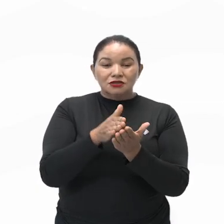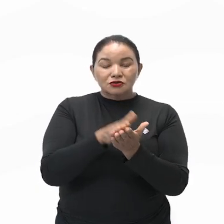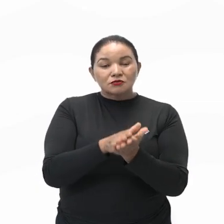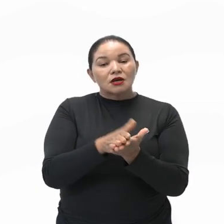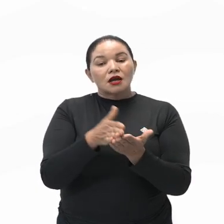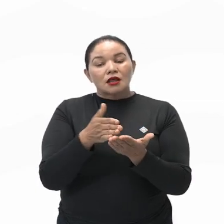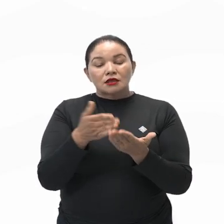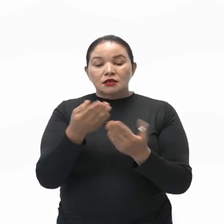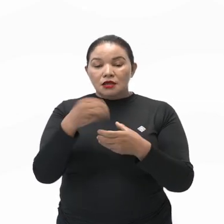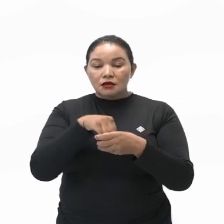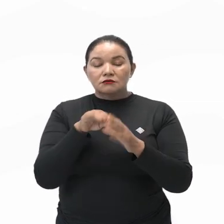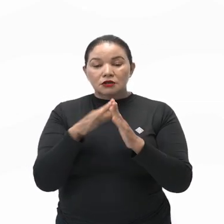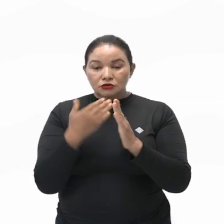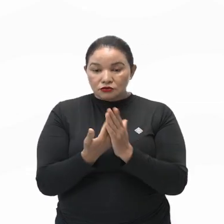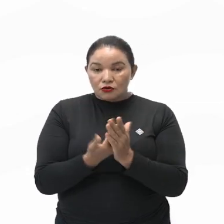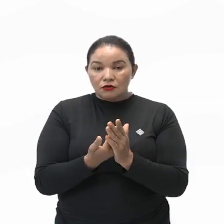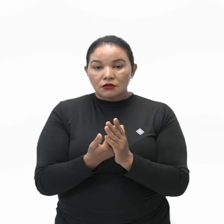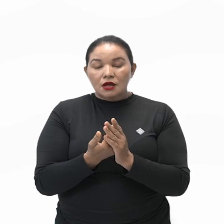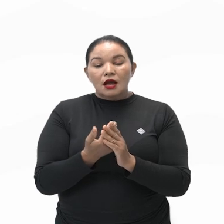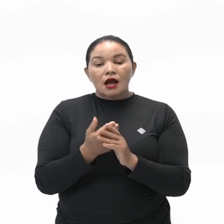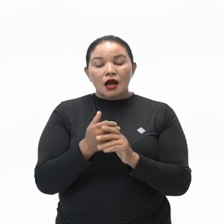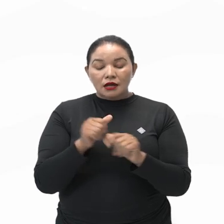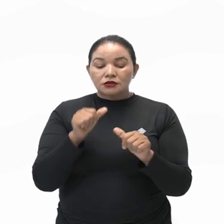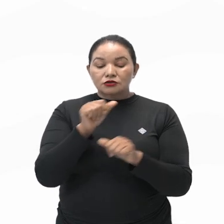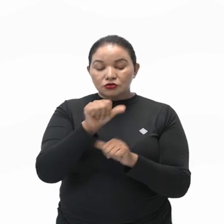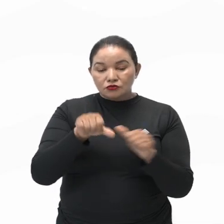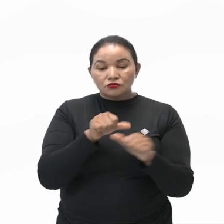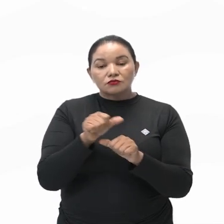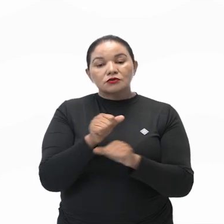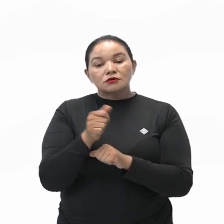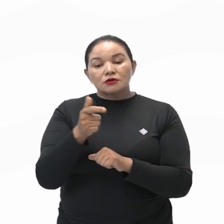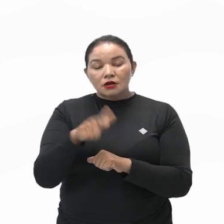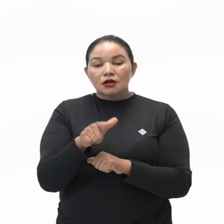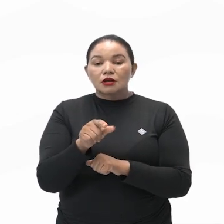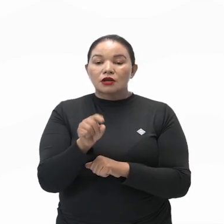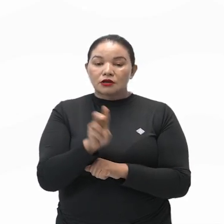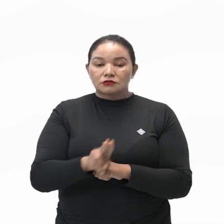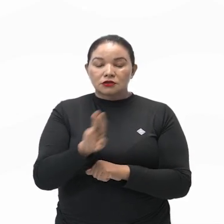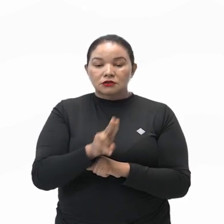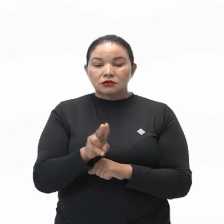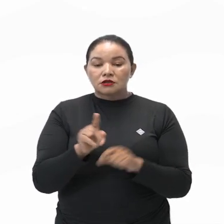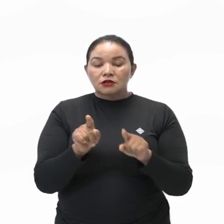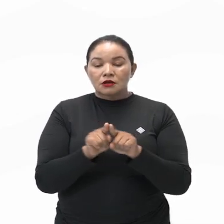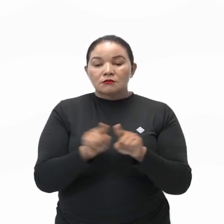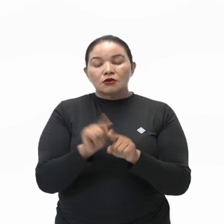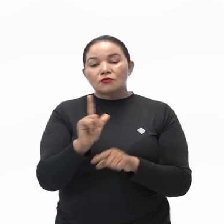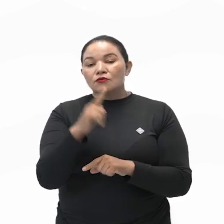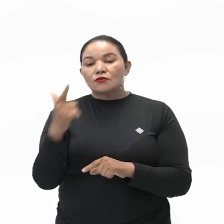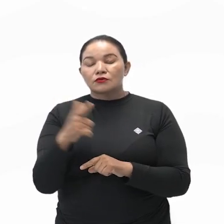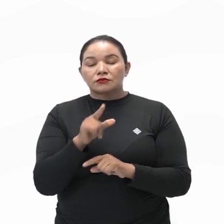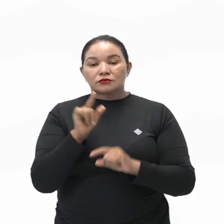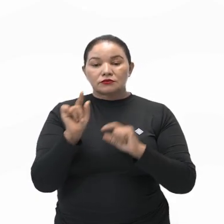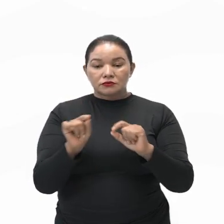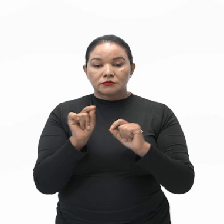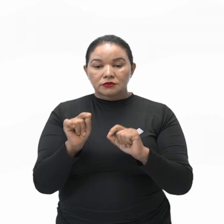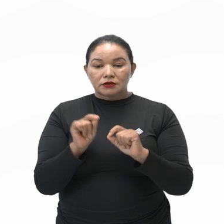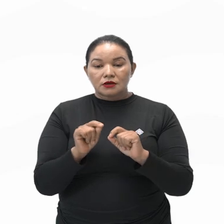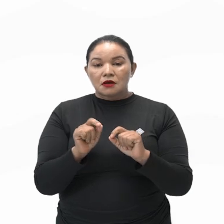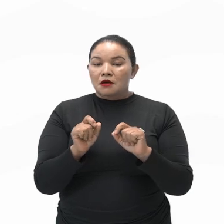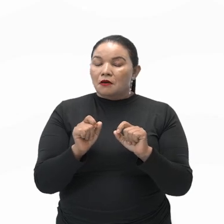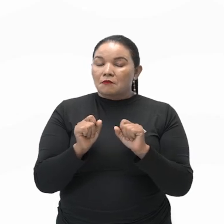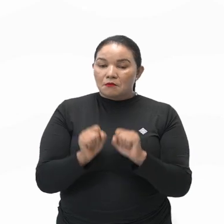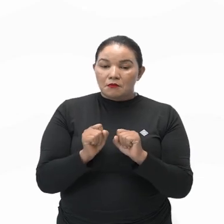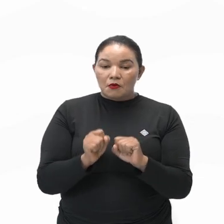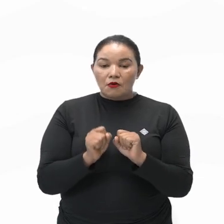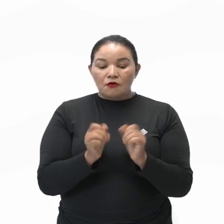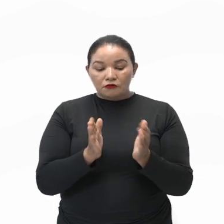papel. Da mesma forma, outros recipientes podem ser transformados, por exemplo, em vaso de